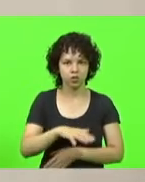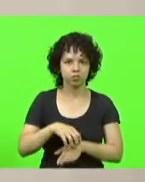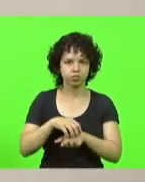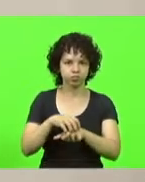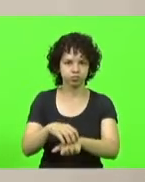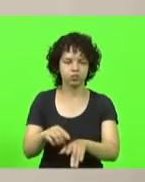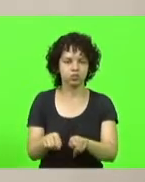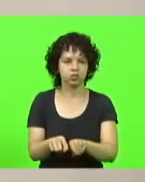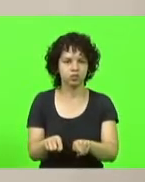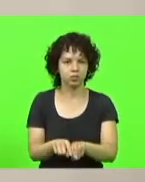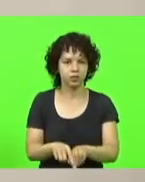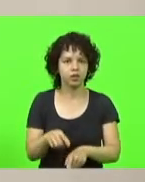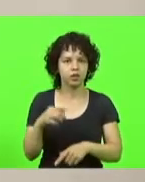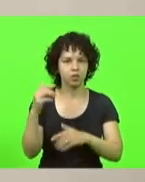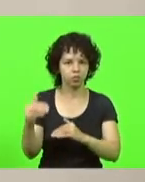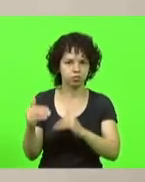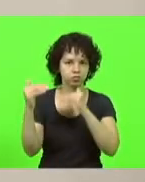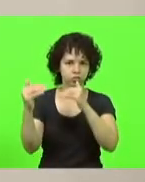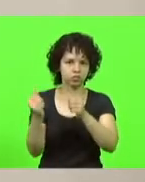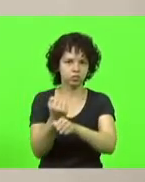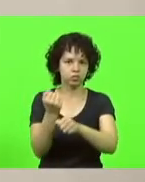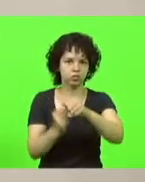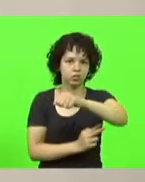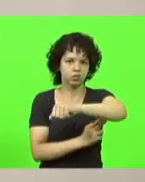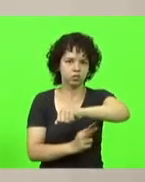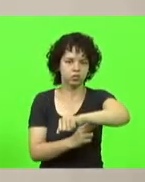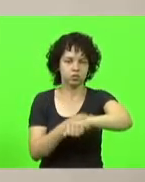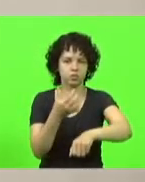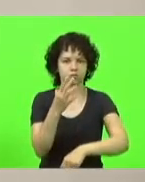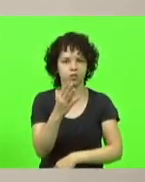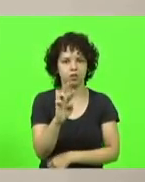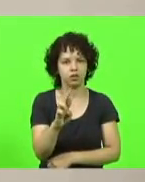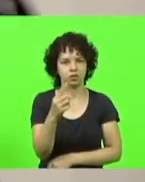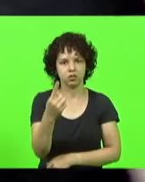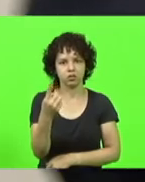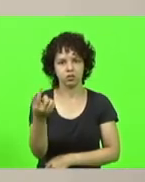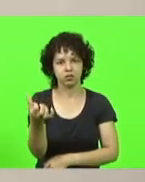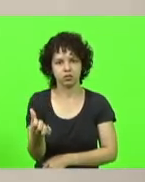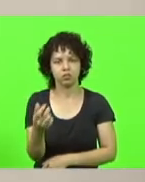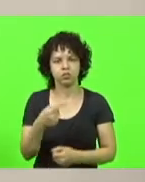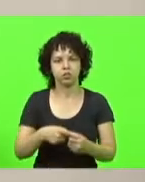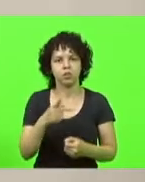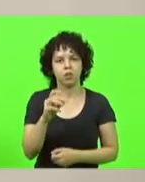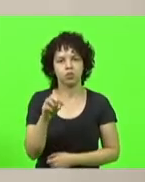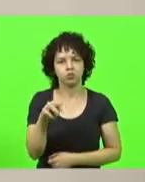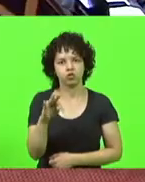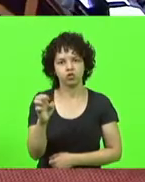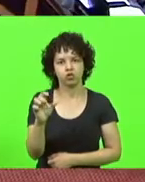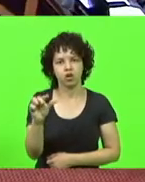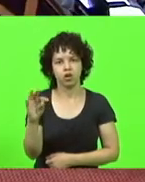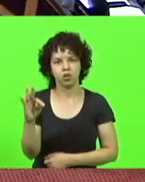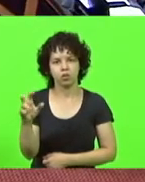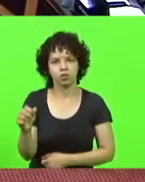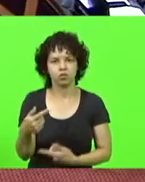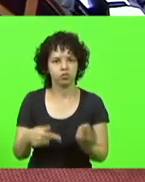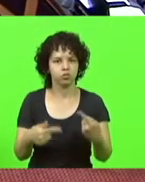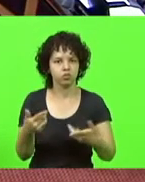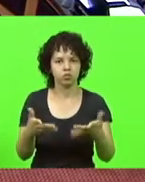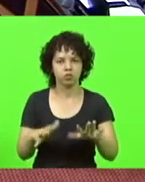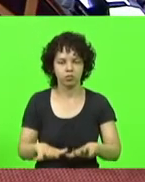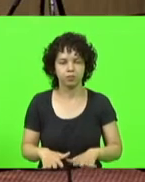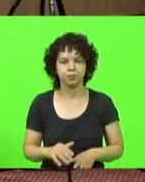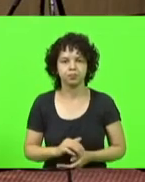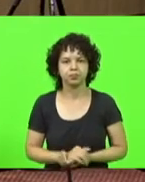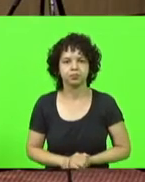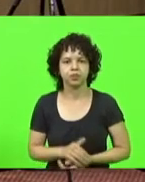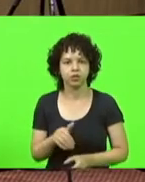demais autoridades pela construção de uma passarela na rodovia BR-116 do município de Ponte Alta, em discussão. Não havendo quem queira discutir, em votação. Deputados que